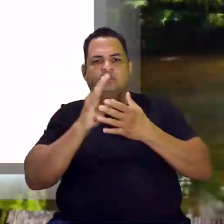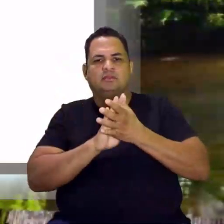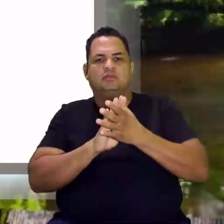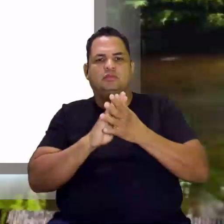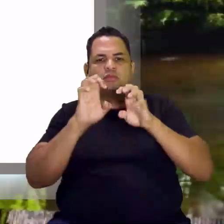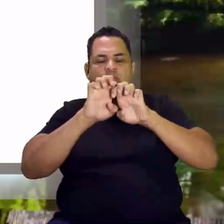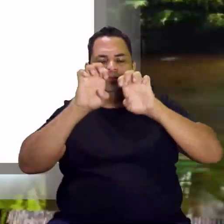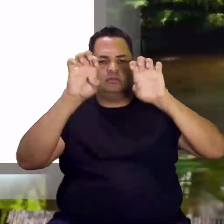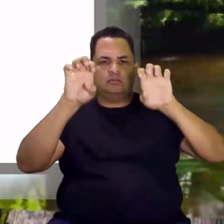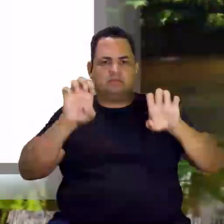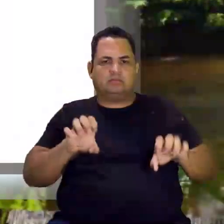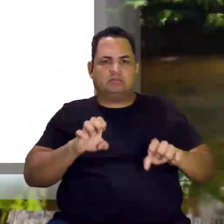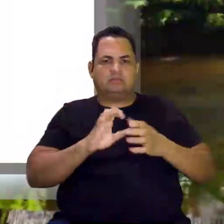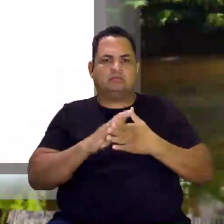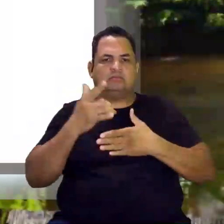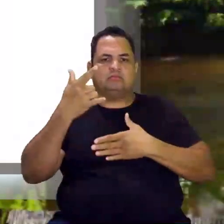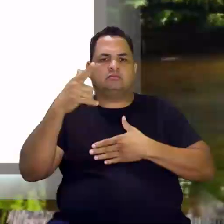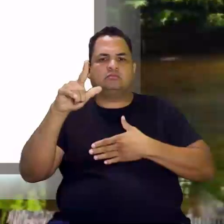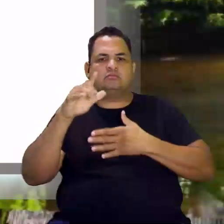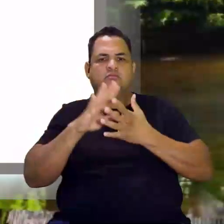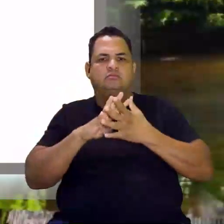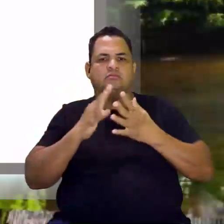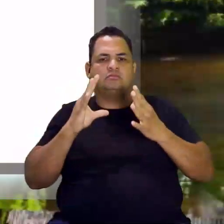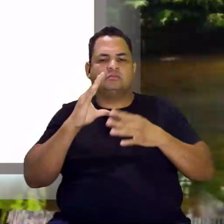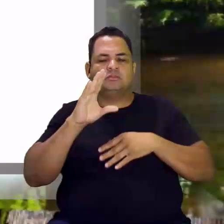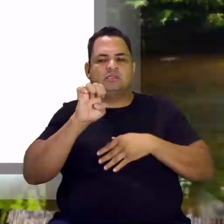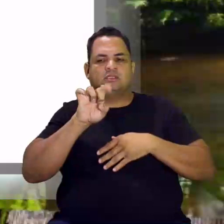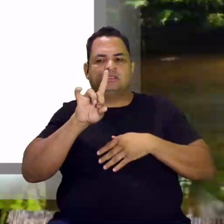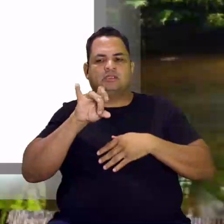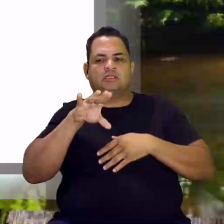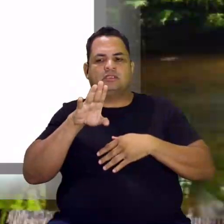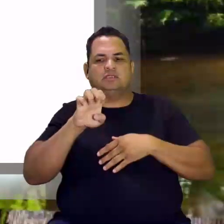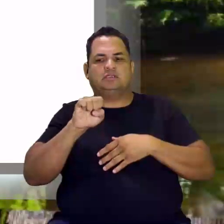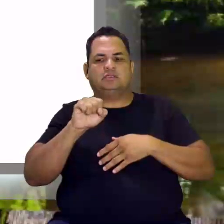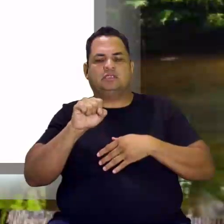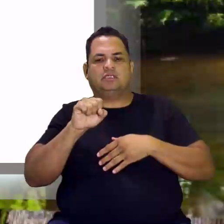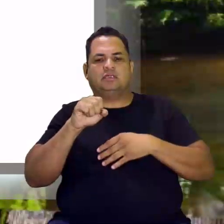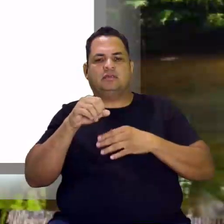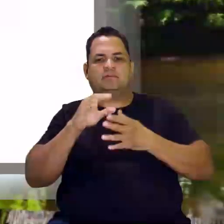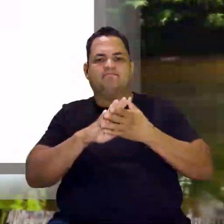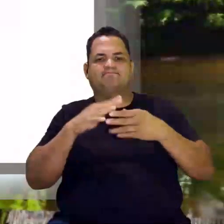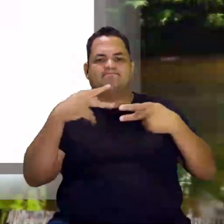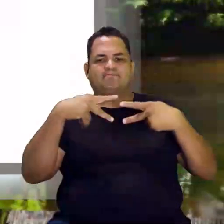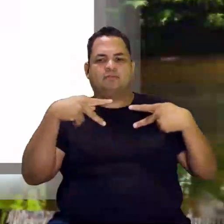dessas estruturas conseguirem sintetizar proteínas.